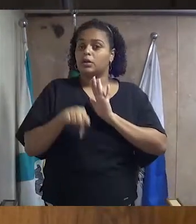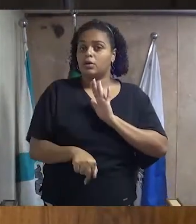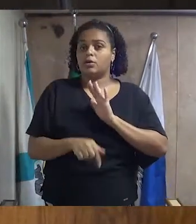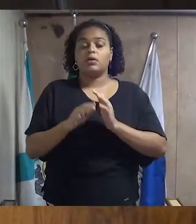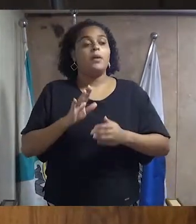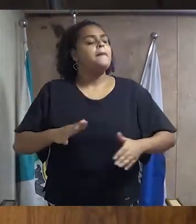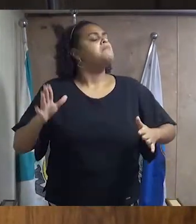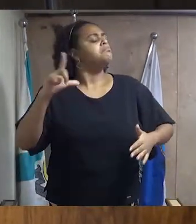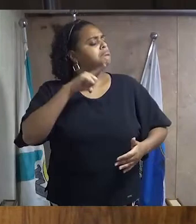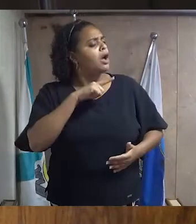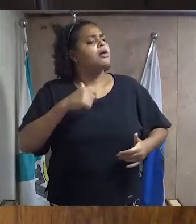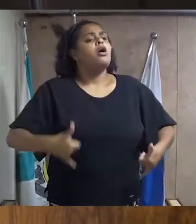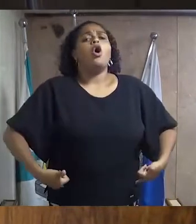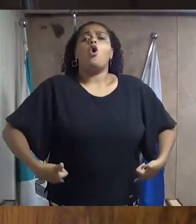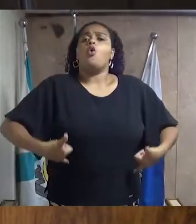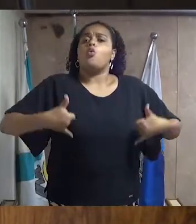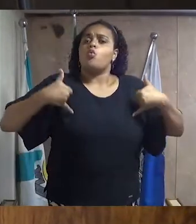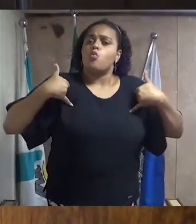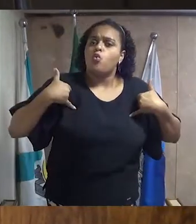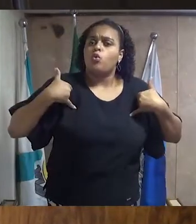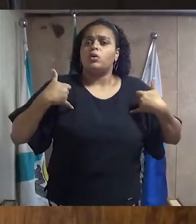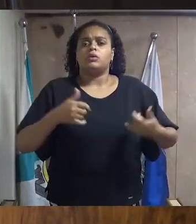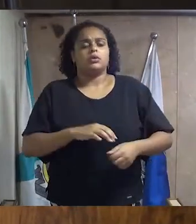me orgulho de ser governo,